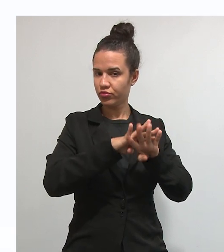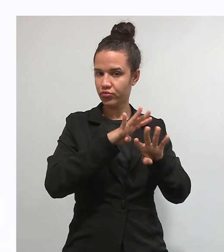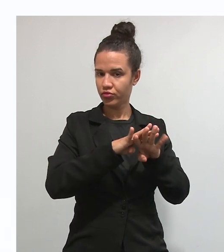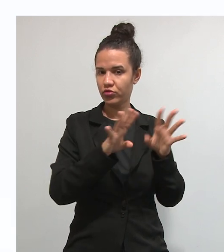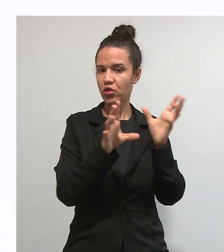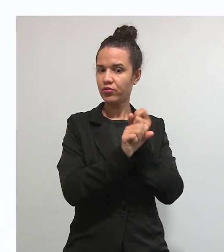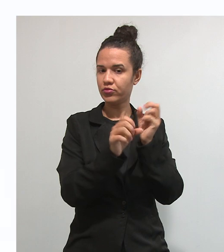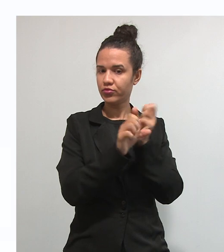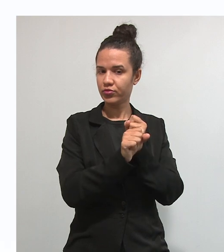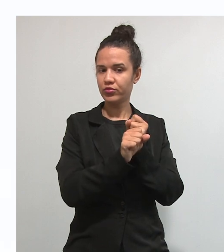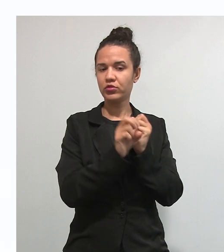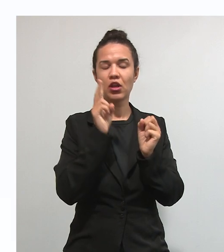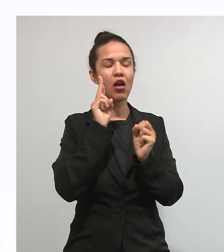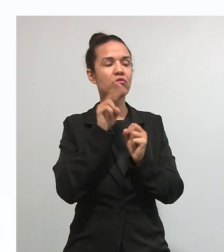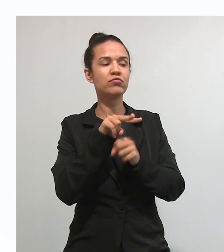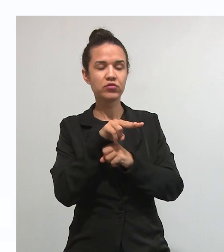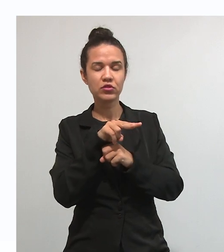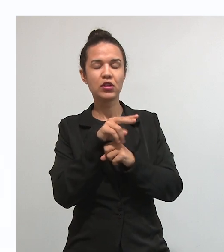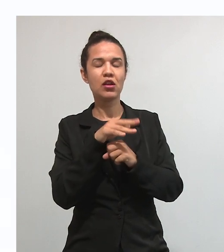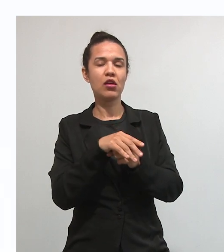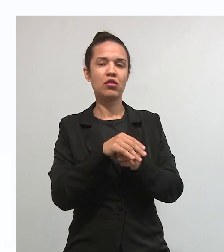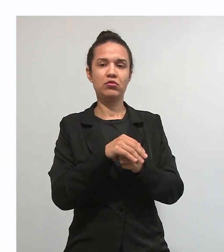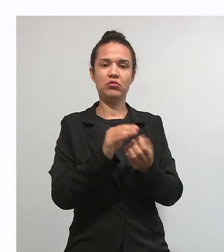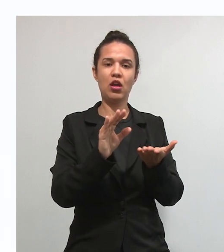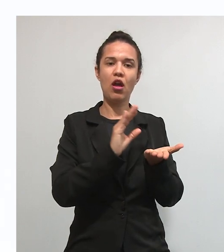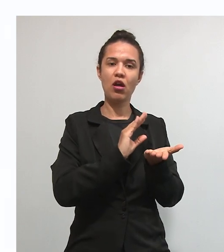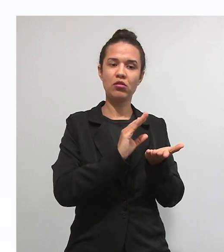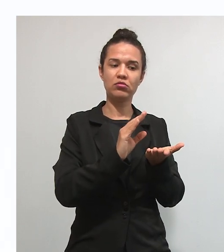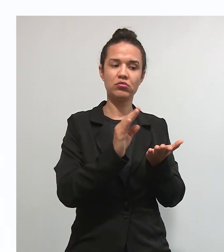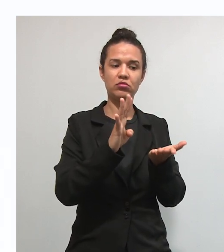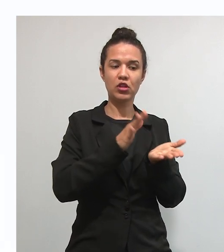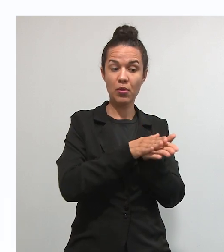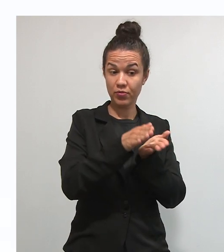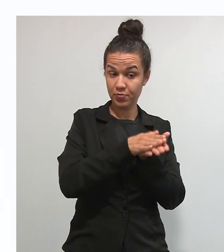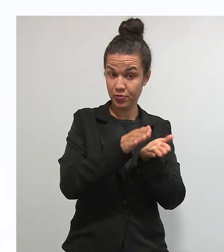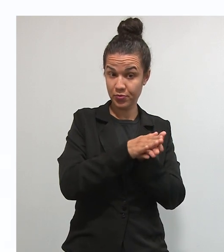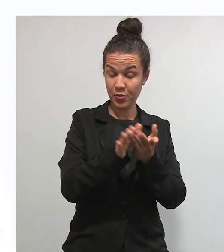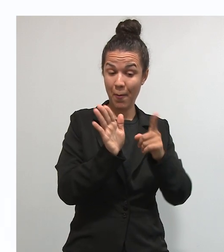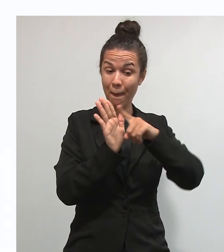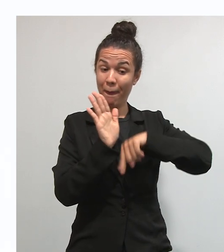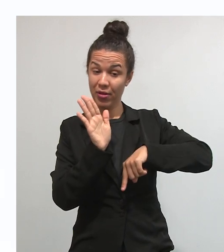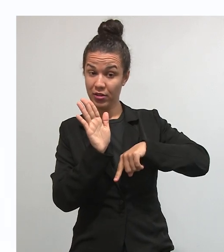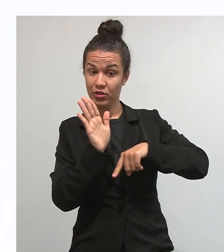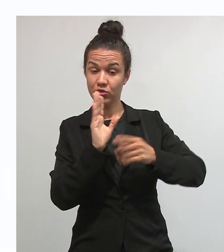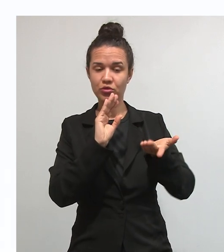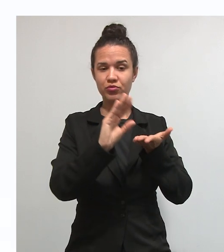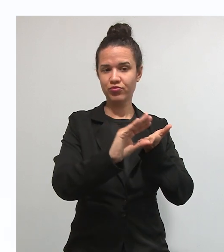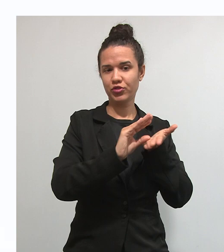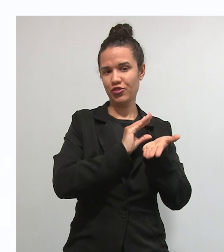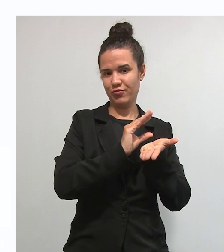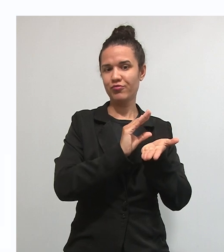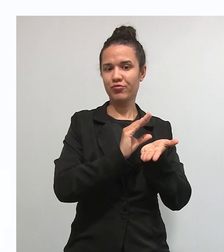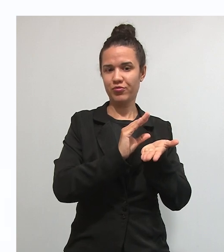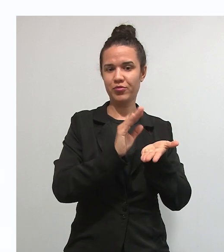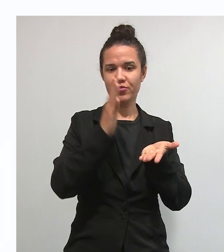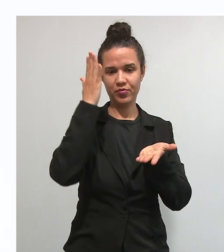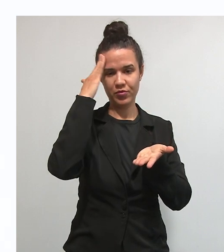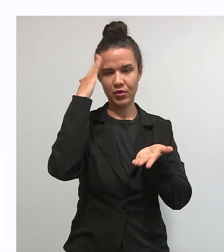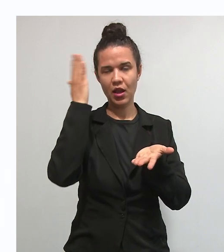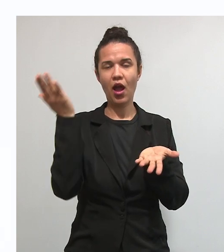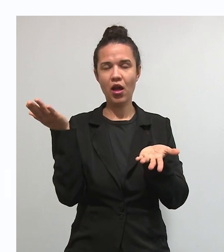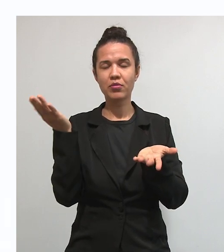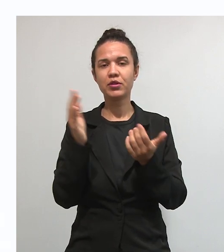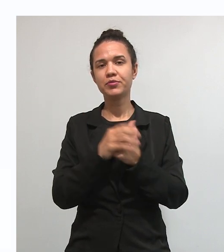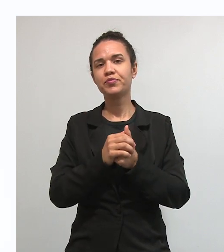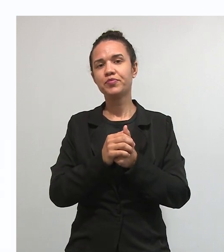as receitas estimadas menos as despesas fixadas, menos as receitas arrecadadas e as